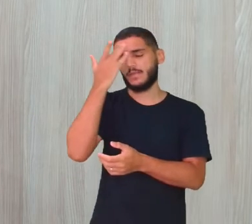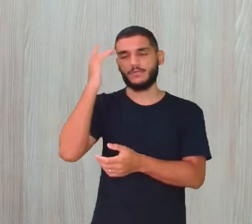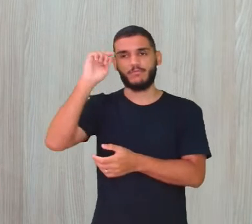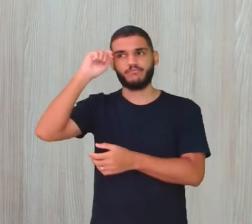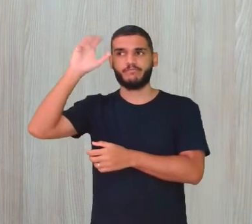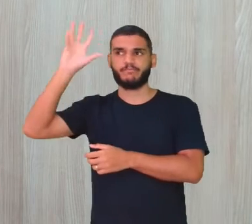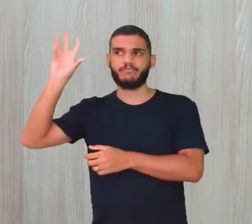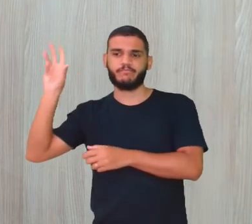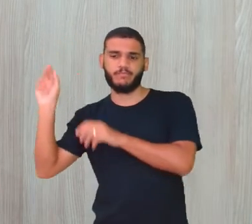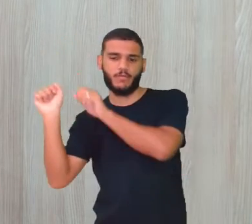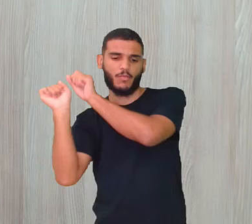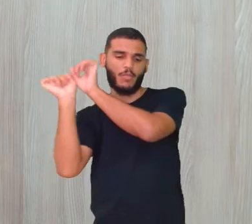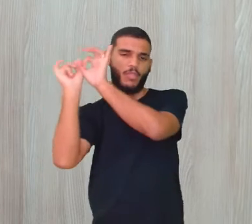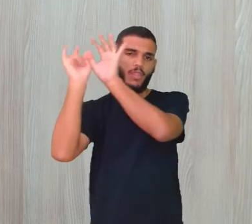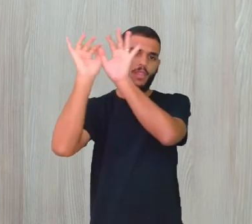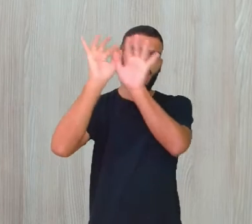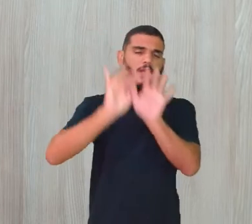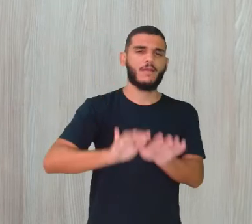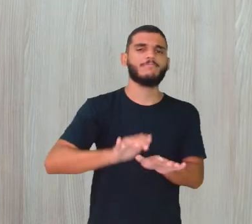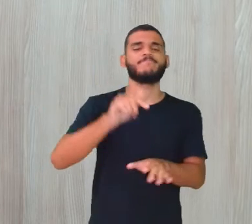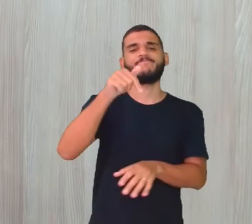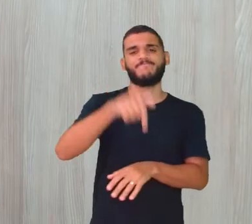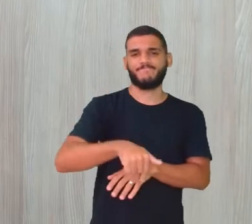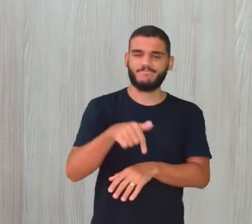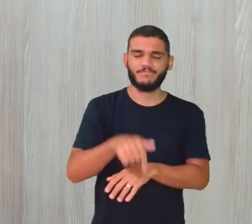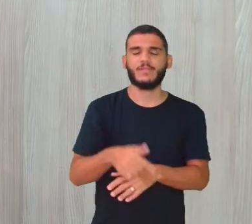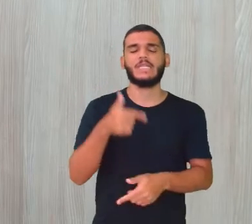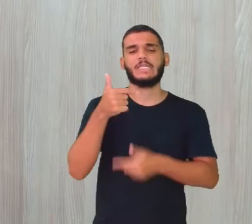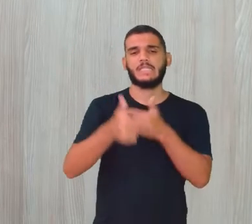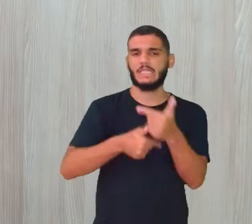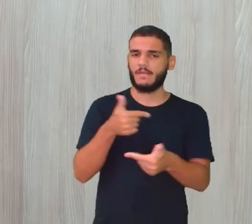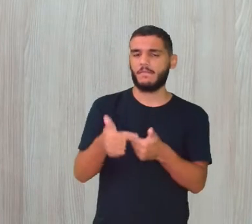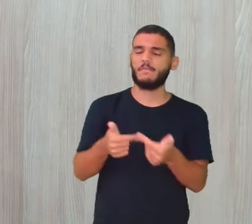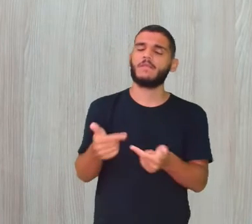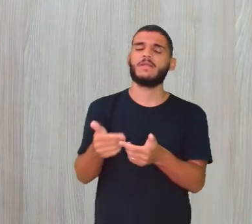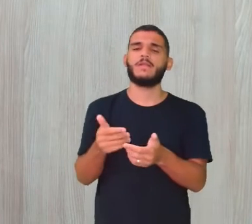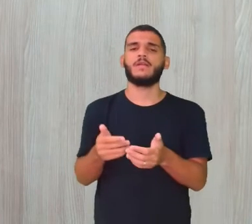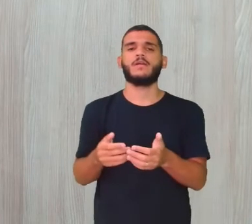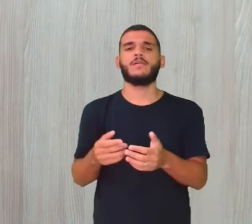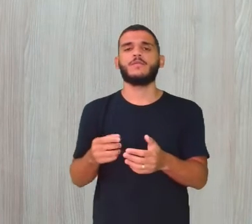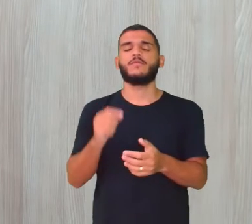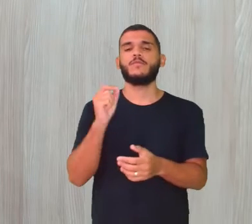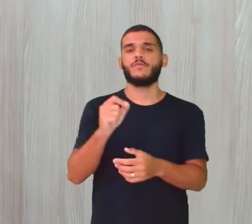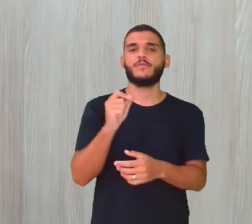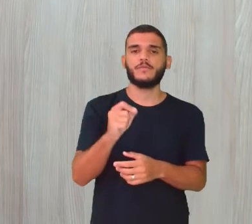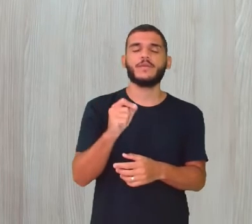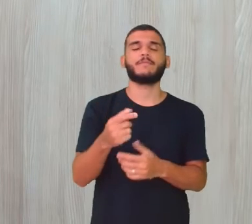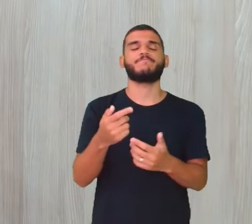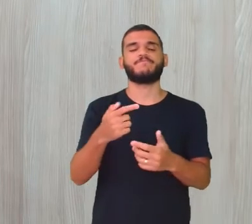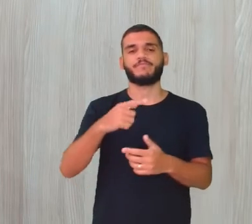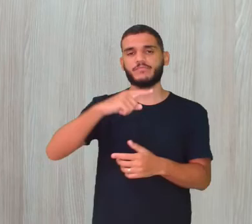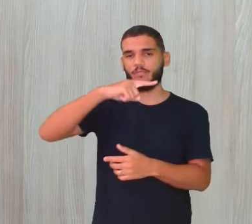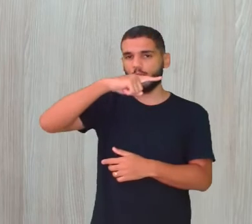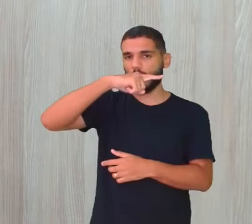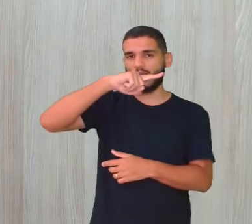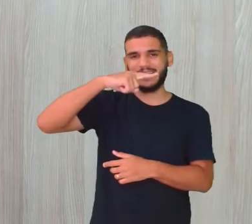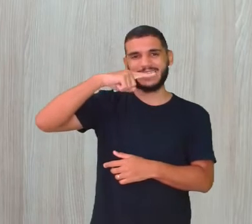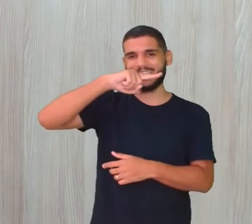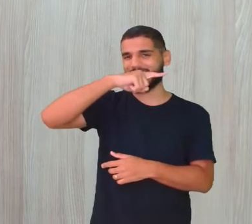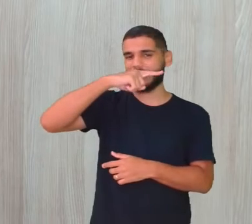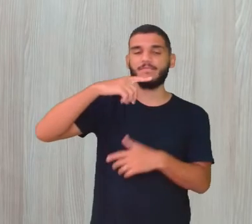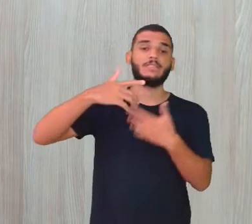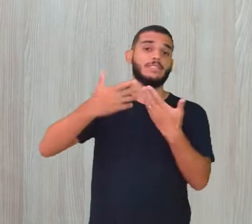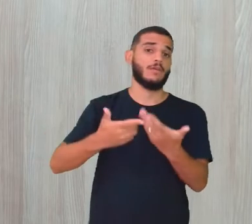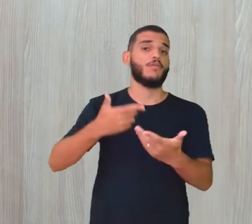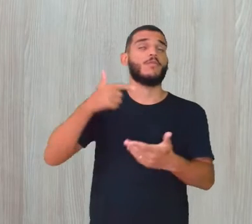né, escravizados, trabalhando ali nas lavouras, né, de cana-de-açúcar, enfim, eles vieram,